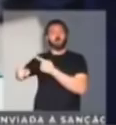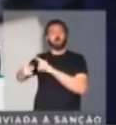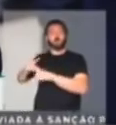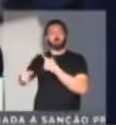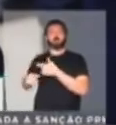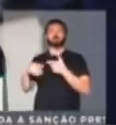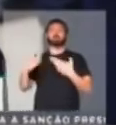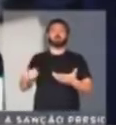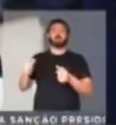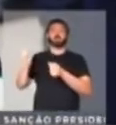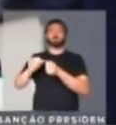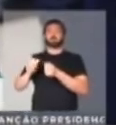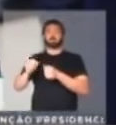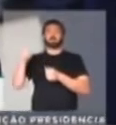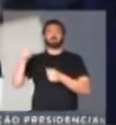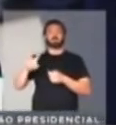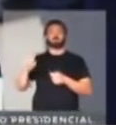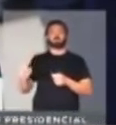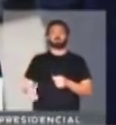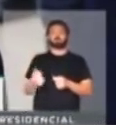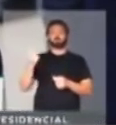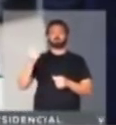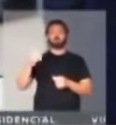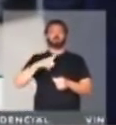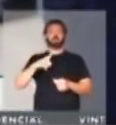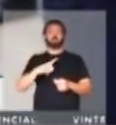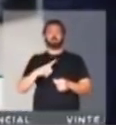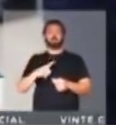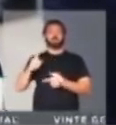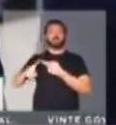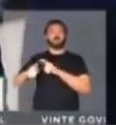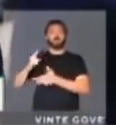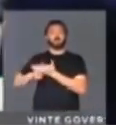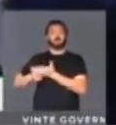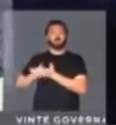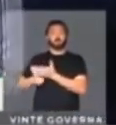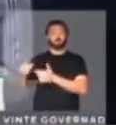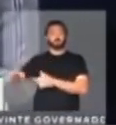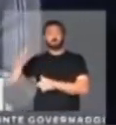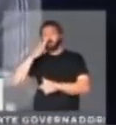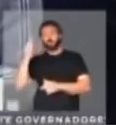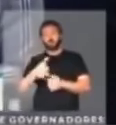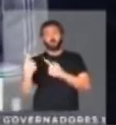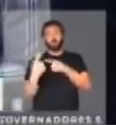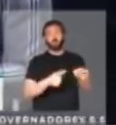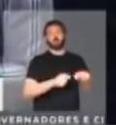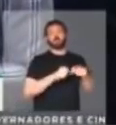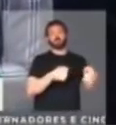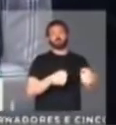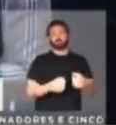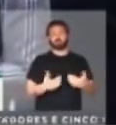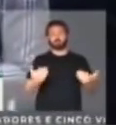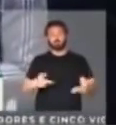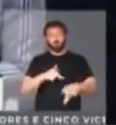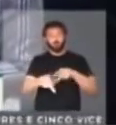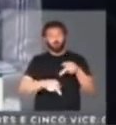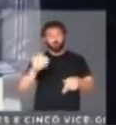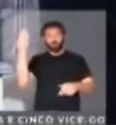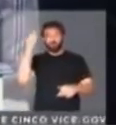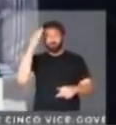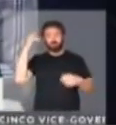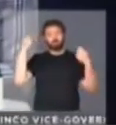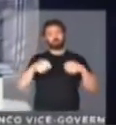daí fez com que a pena existisse combinada com aquele que acusava. Para que o povo brasileiro entenda